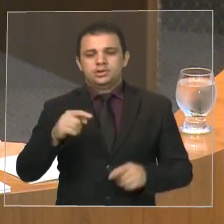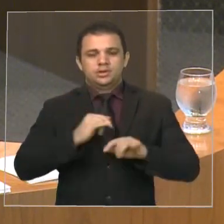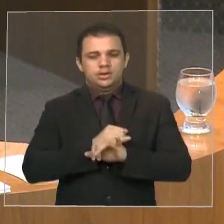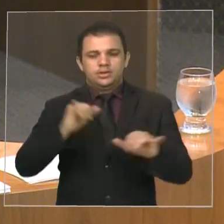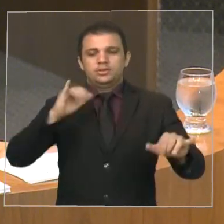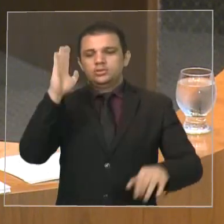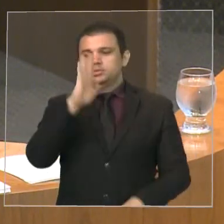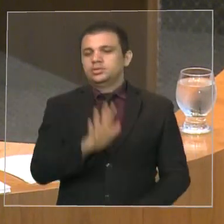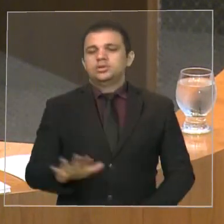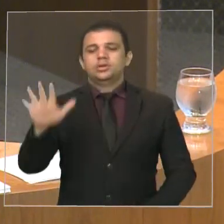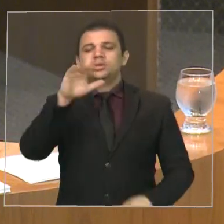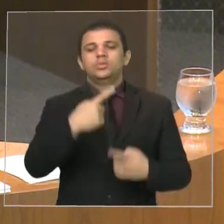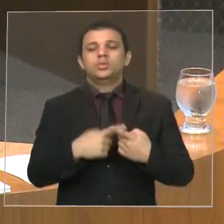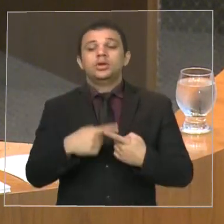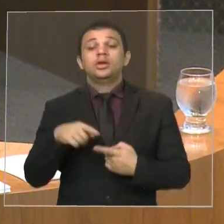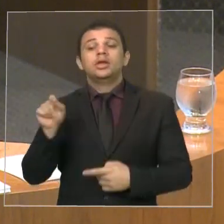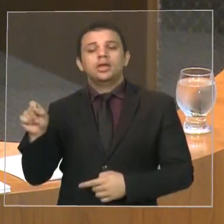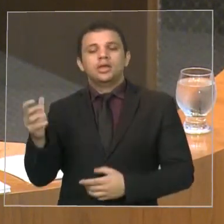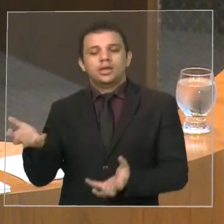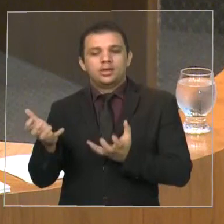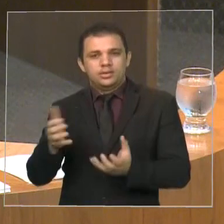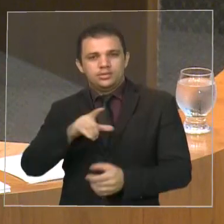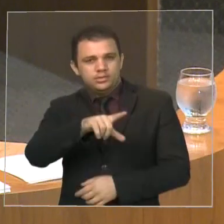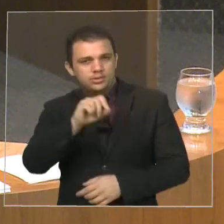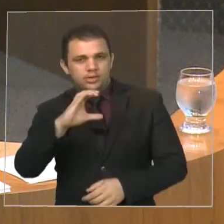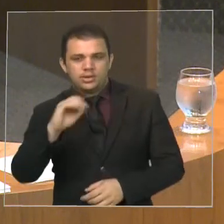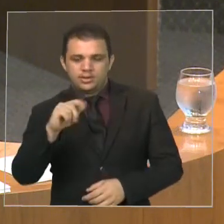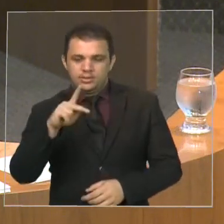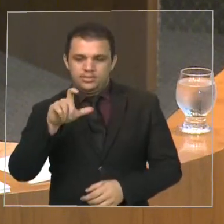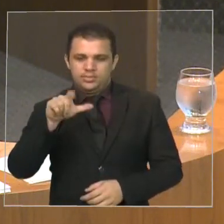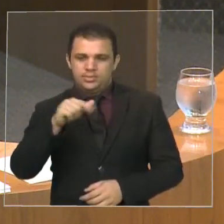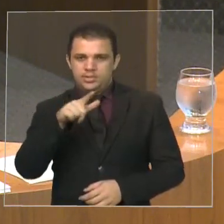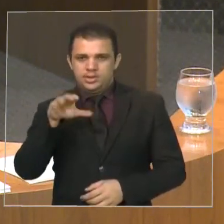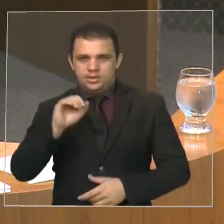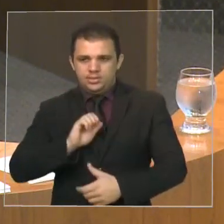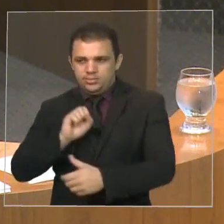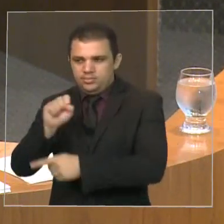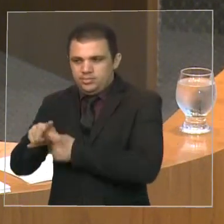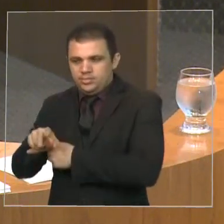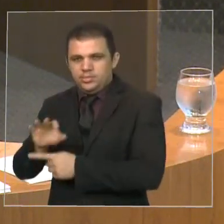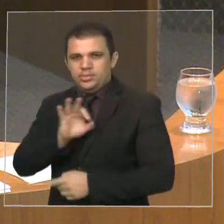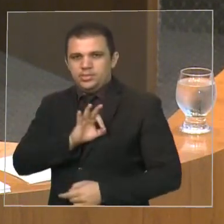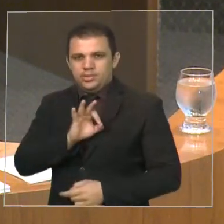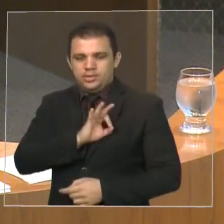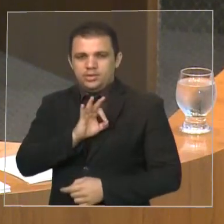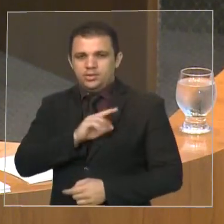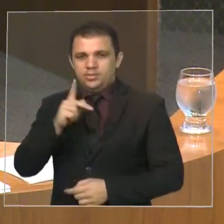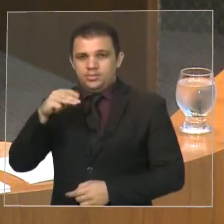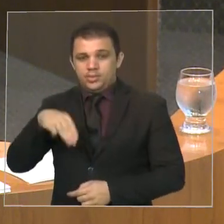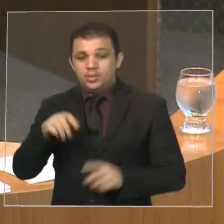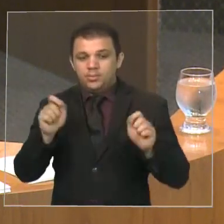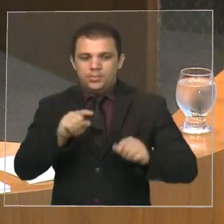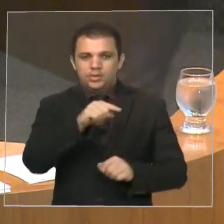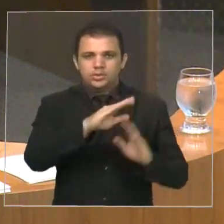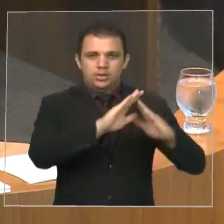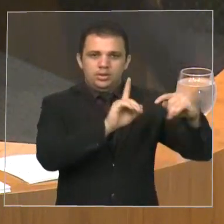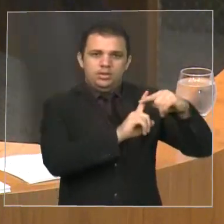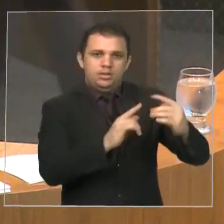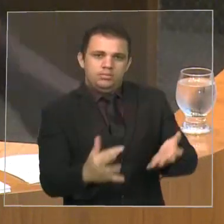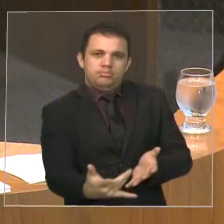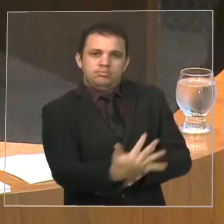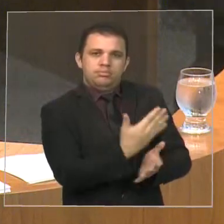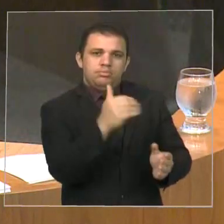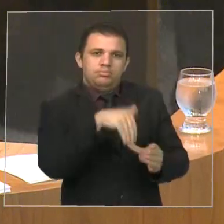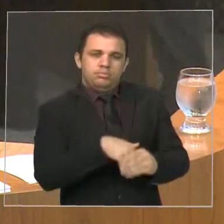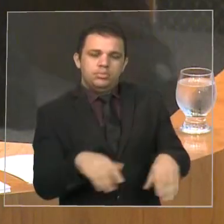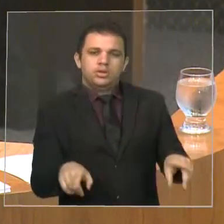para angariar votos nas igrejas e para compra e cooptação da classe política,